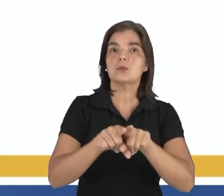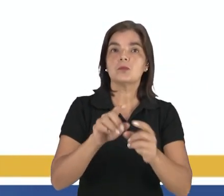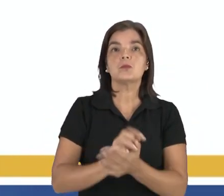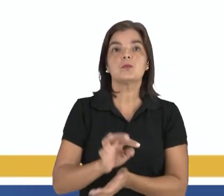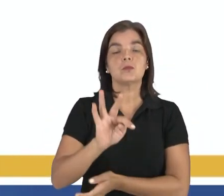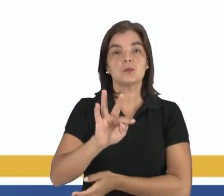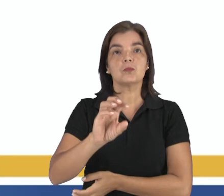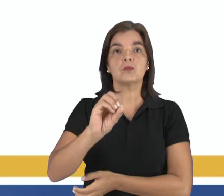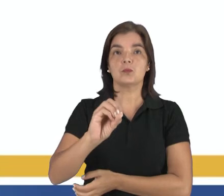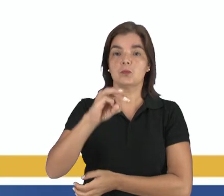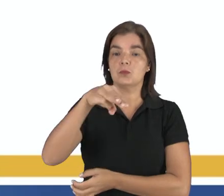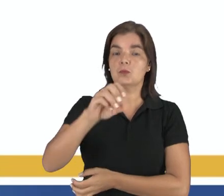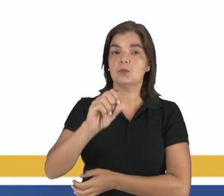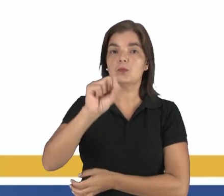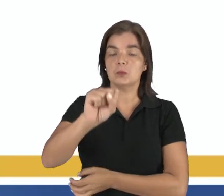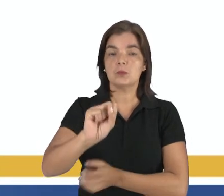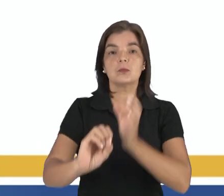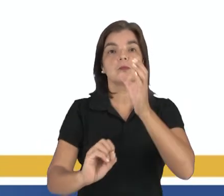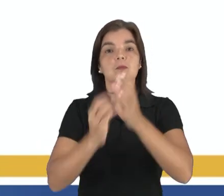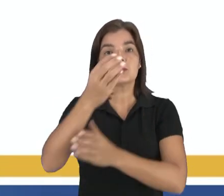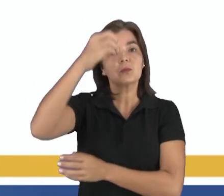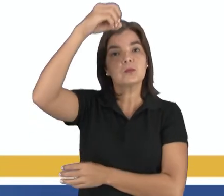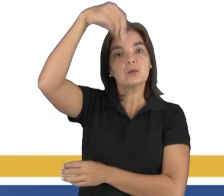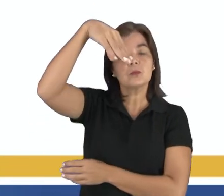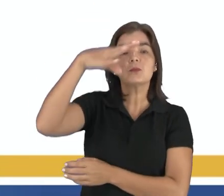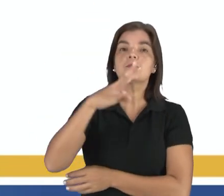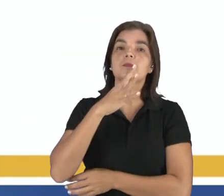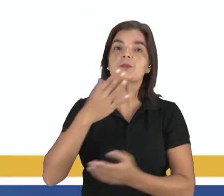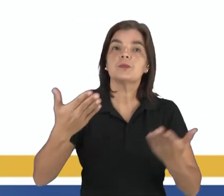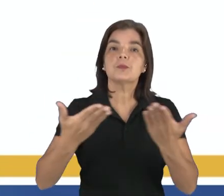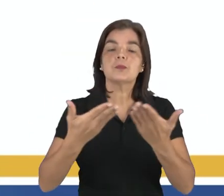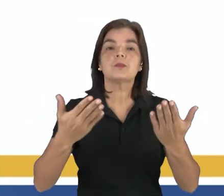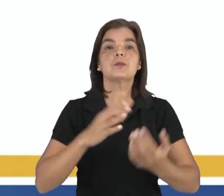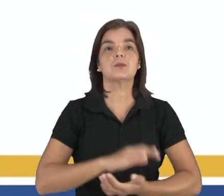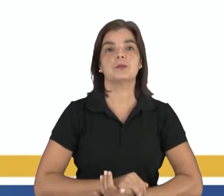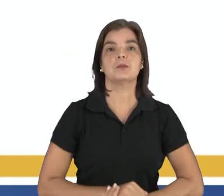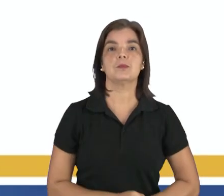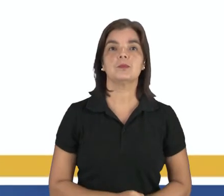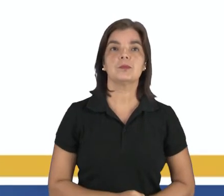Thomas Edison conseguiu criar a lâmpada como nós conhecemos hoje.